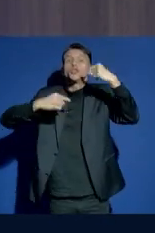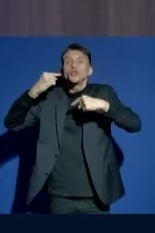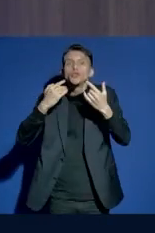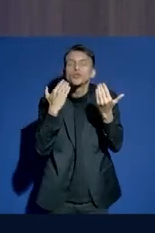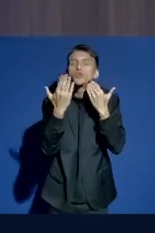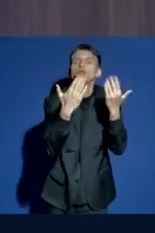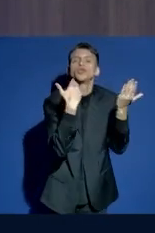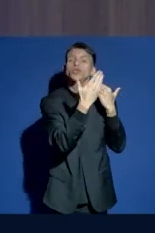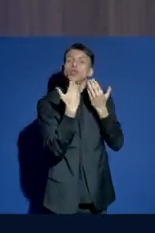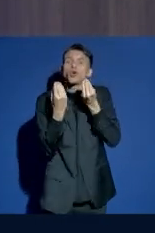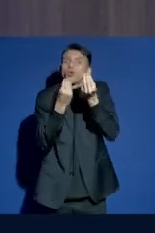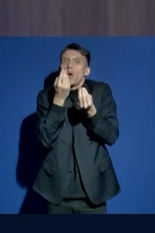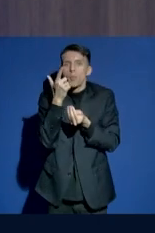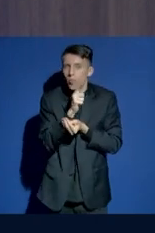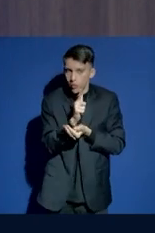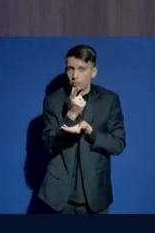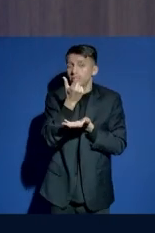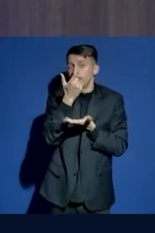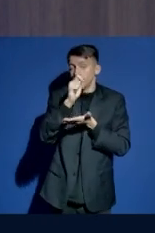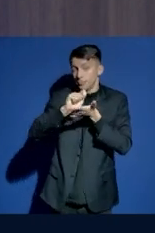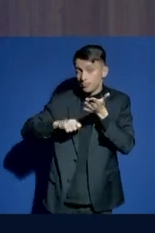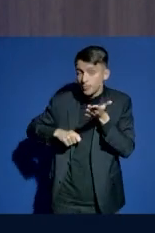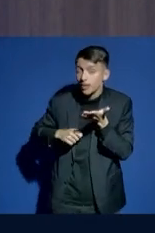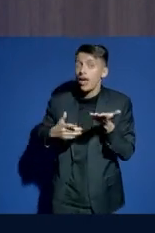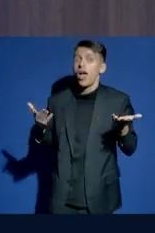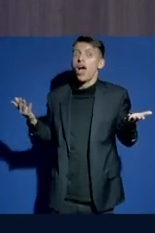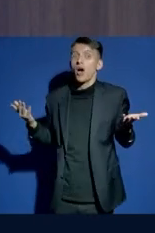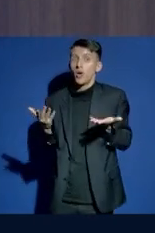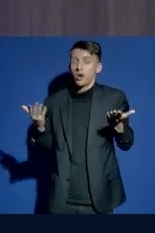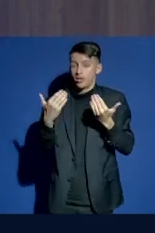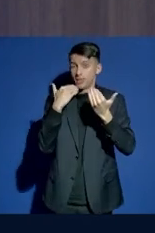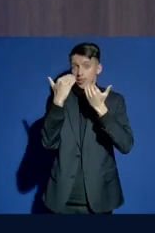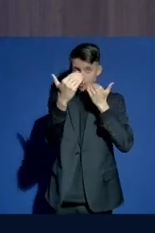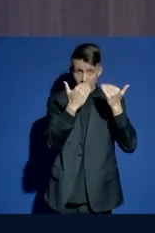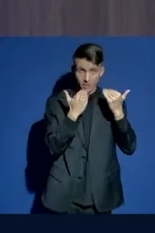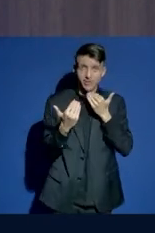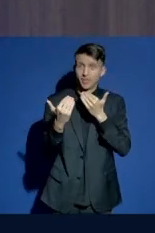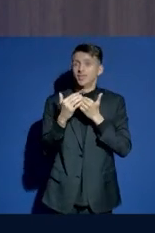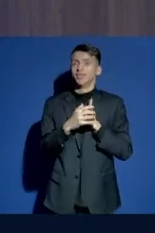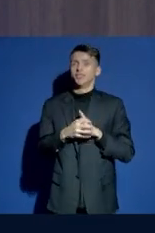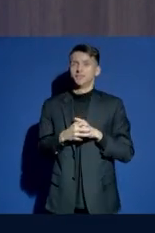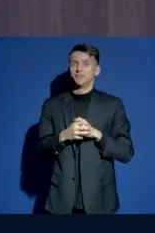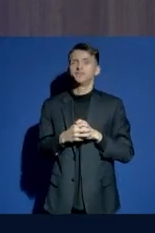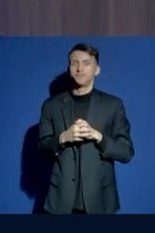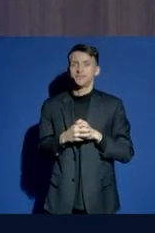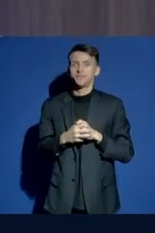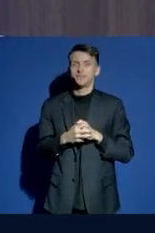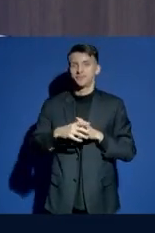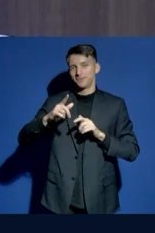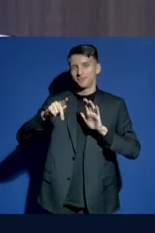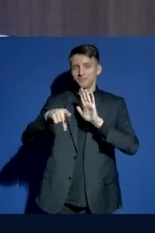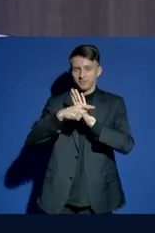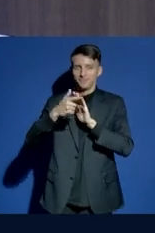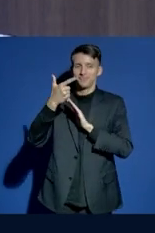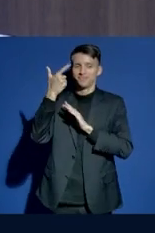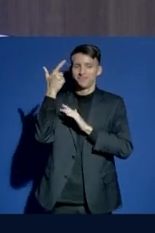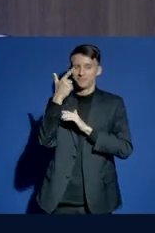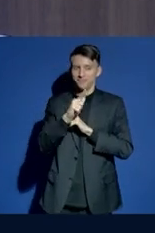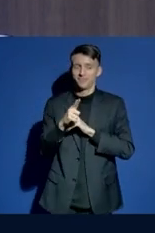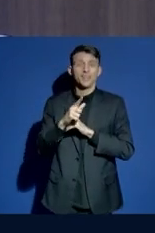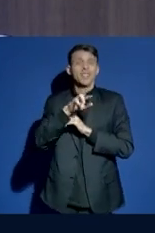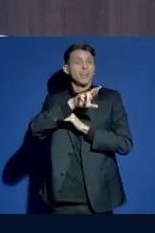no judiciário e o que se debate desse momento não é a reestatização da Eletrobras esse debate nesse momento é a participação